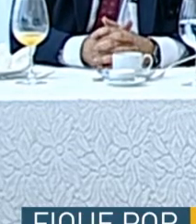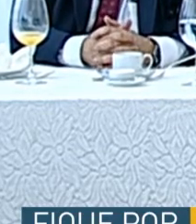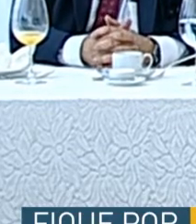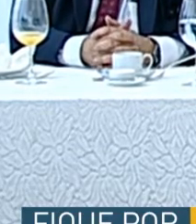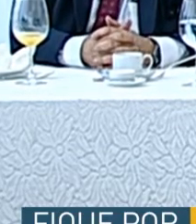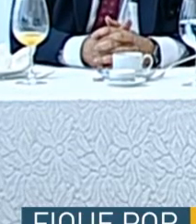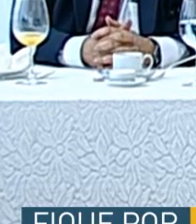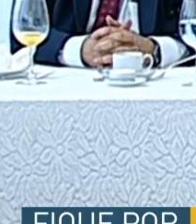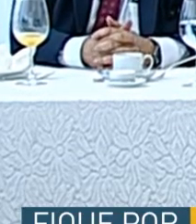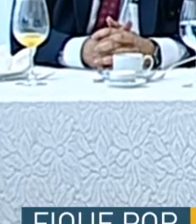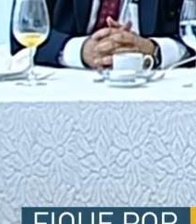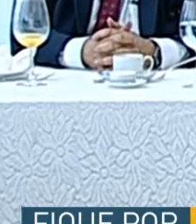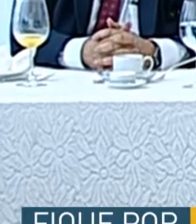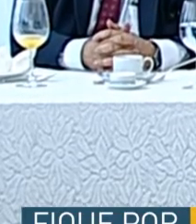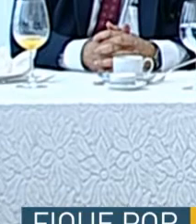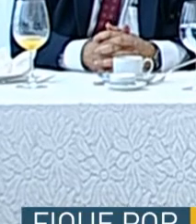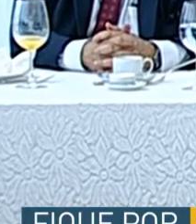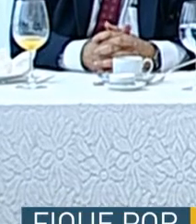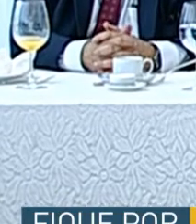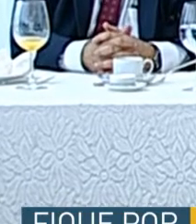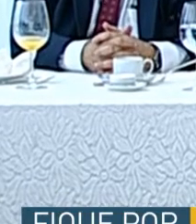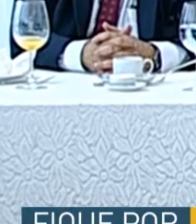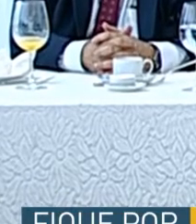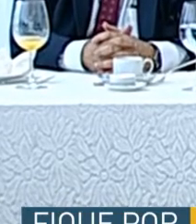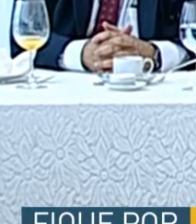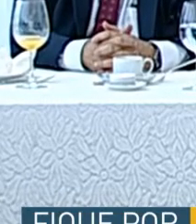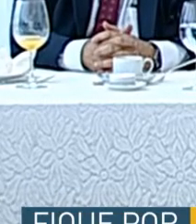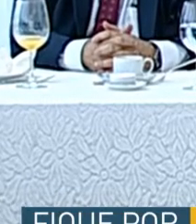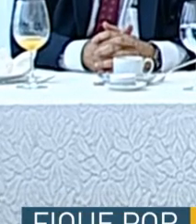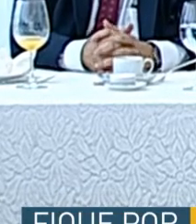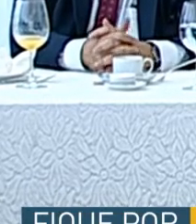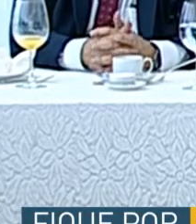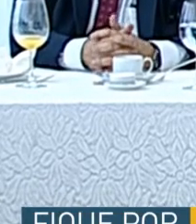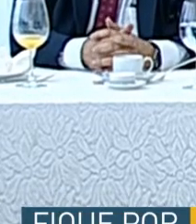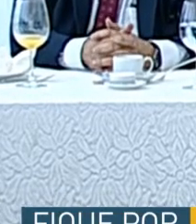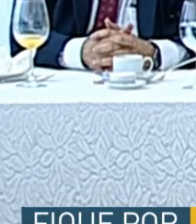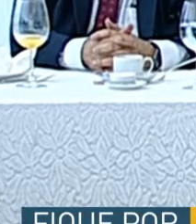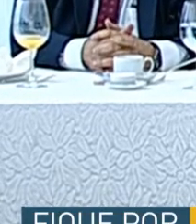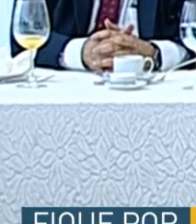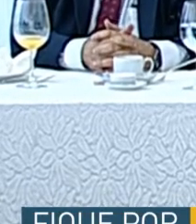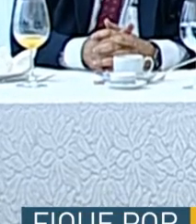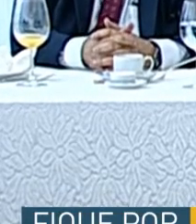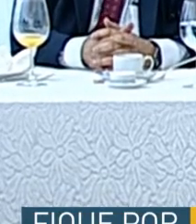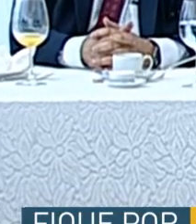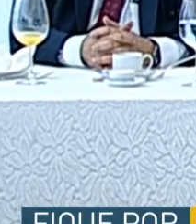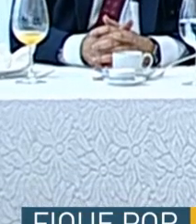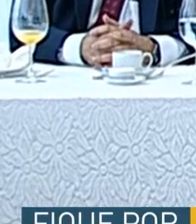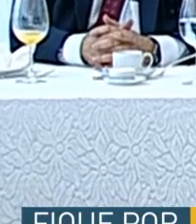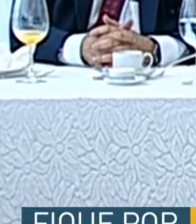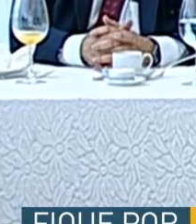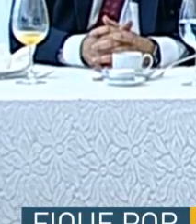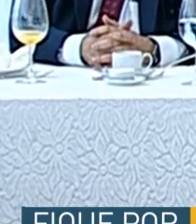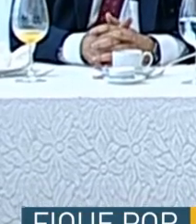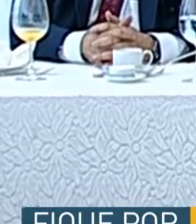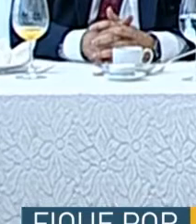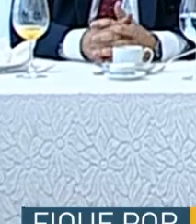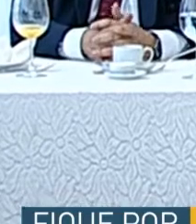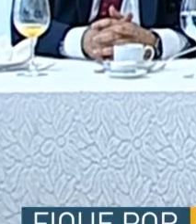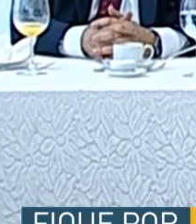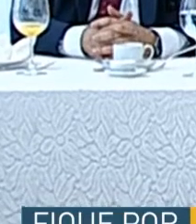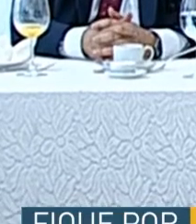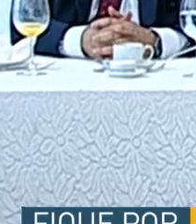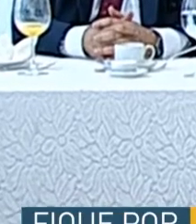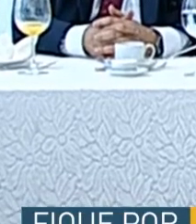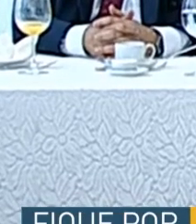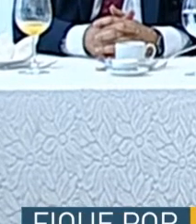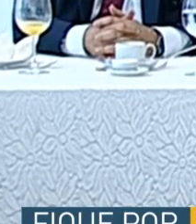fato, a um resultado que eu acho que é o melhor resultado para o país, que é a aprovação. Mas, olha, eu quero agradecer muito a